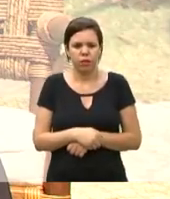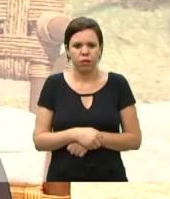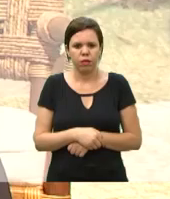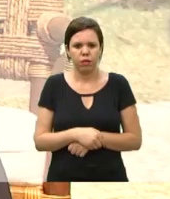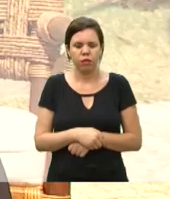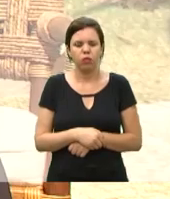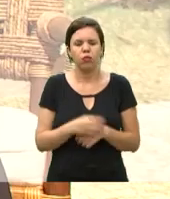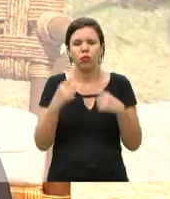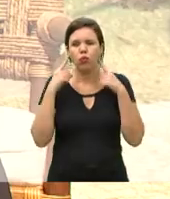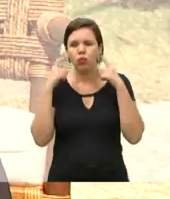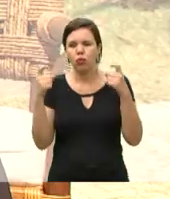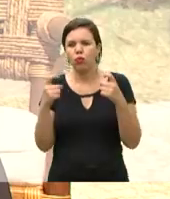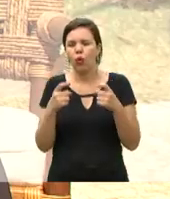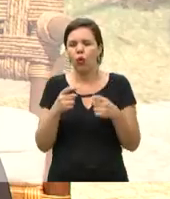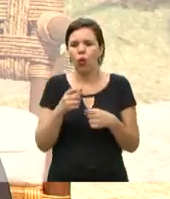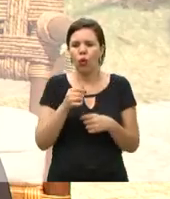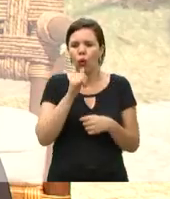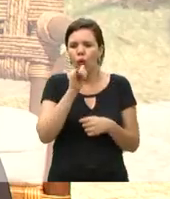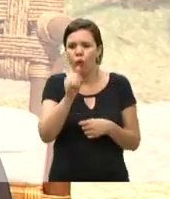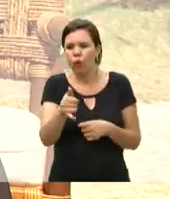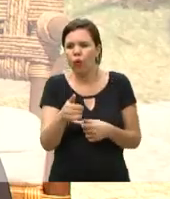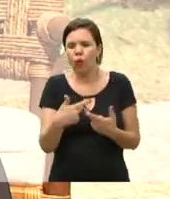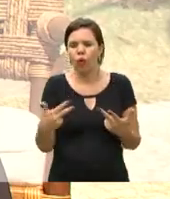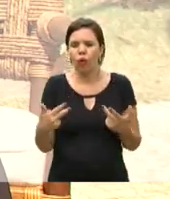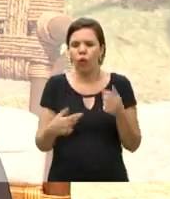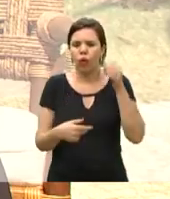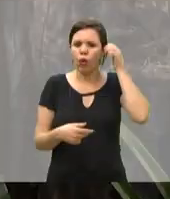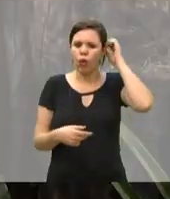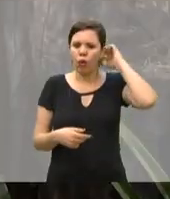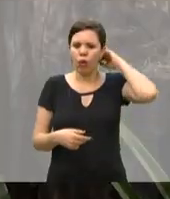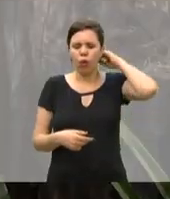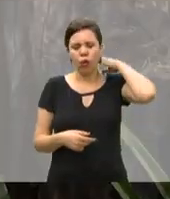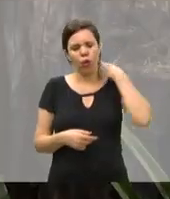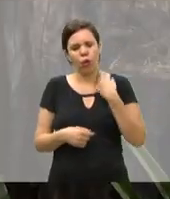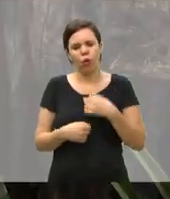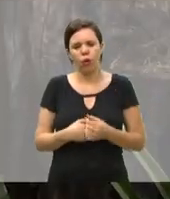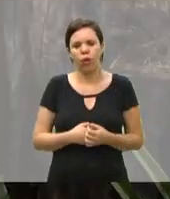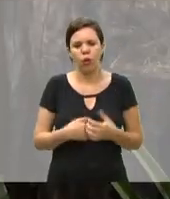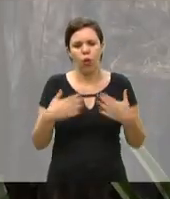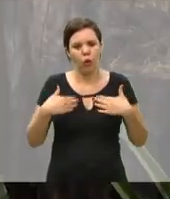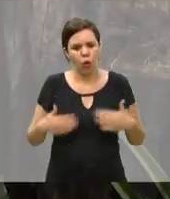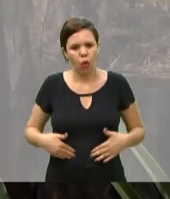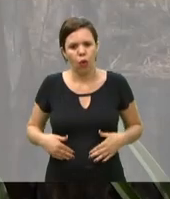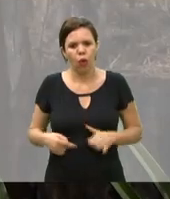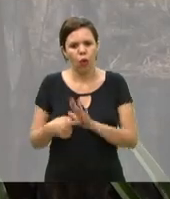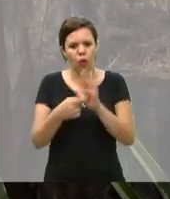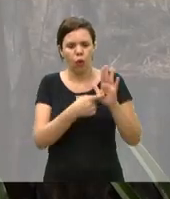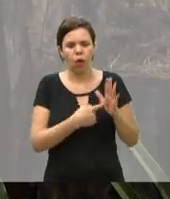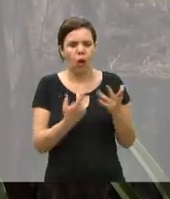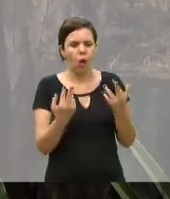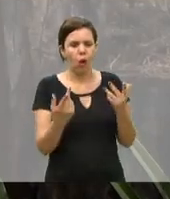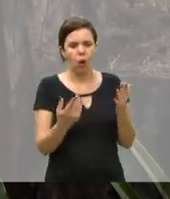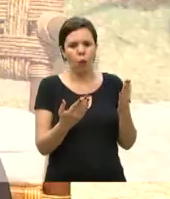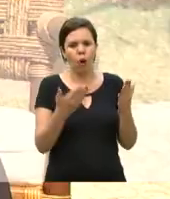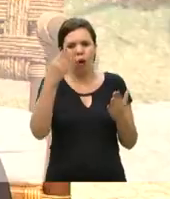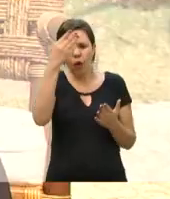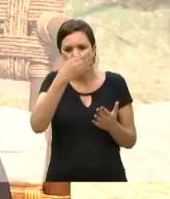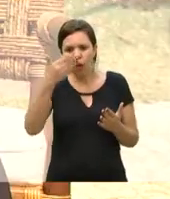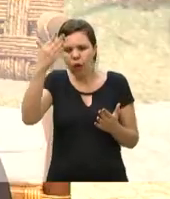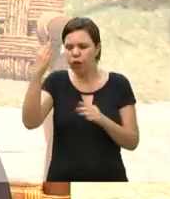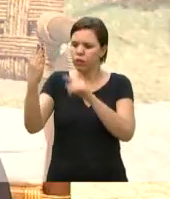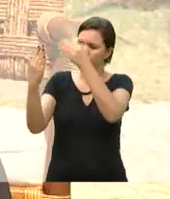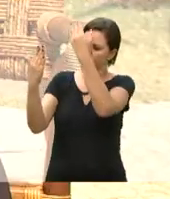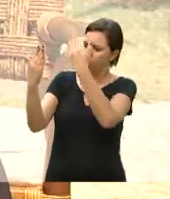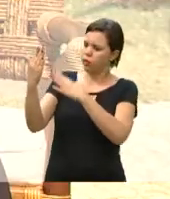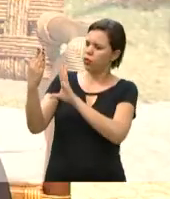um som, eu consigo imitar uma posição de corpo. Isso que você falou do espelho, né? Isso. Uhum.